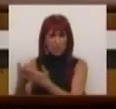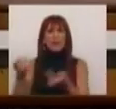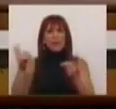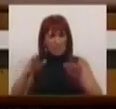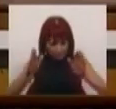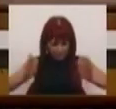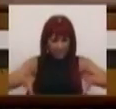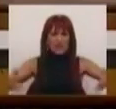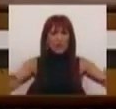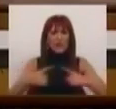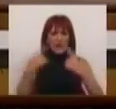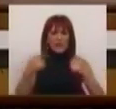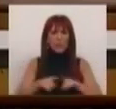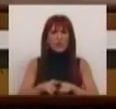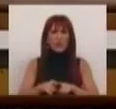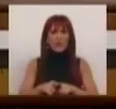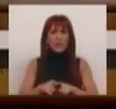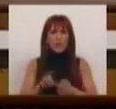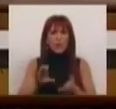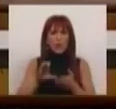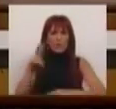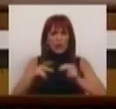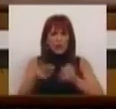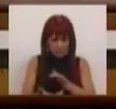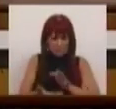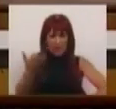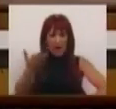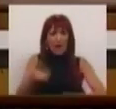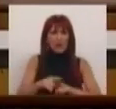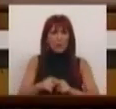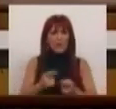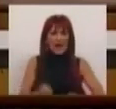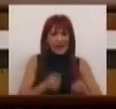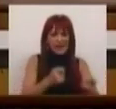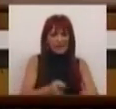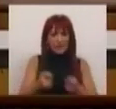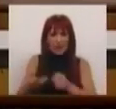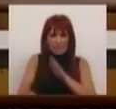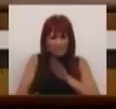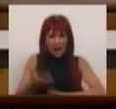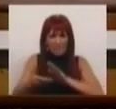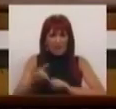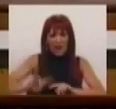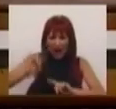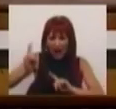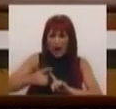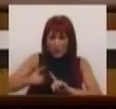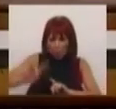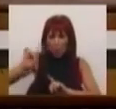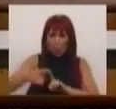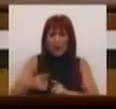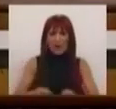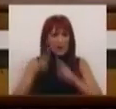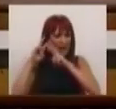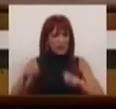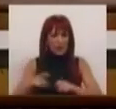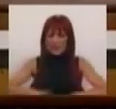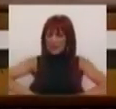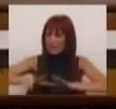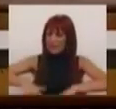também precisavam de ter um músculo financeiro muito maior e de investir mais anualmente em investigação